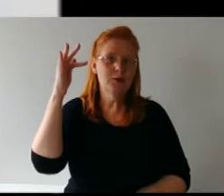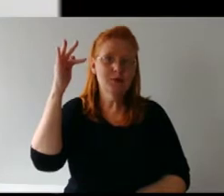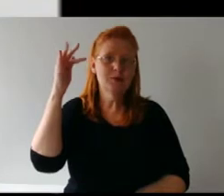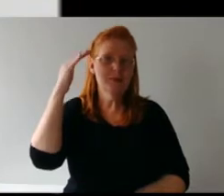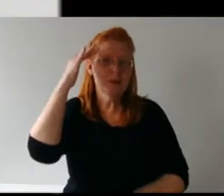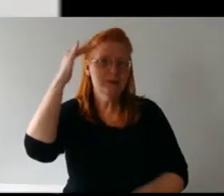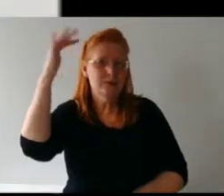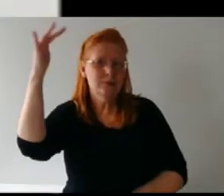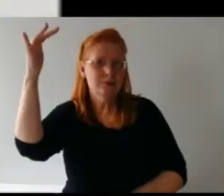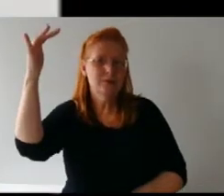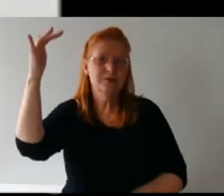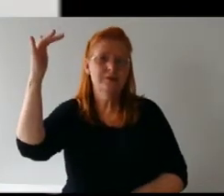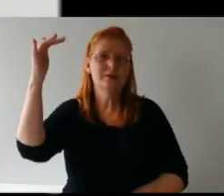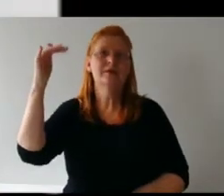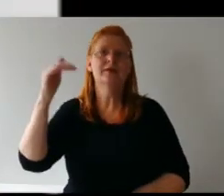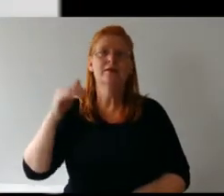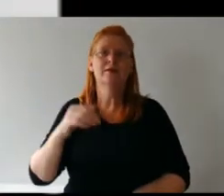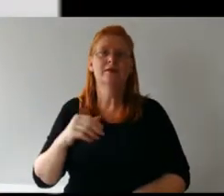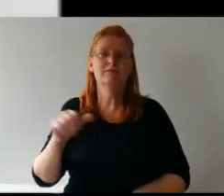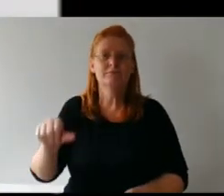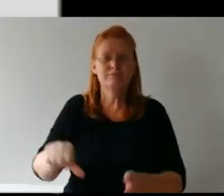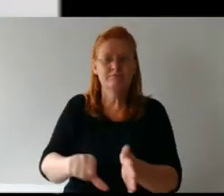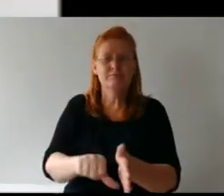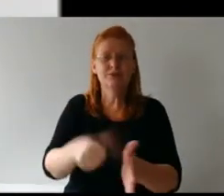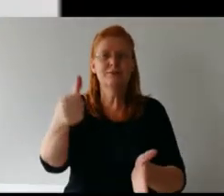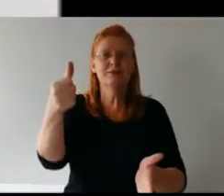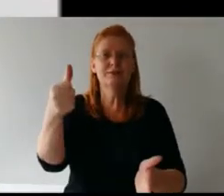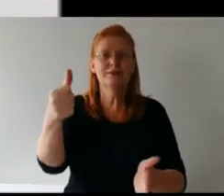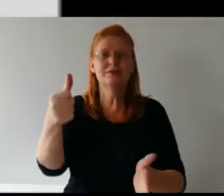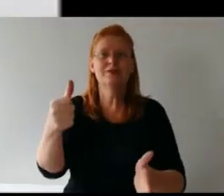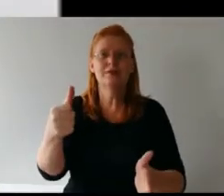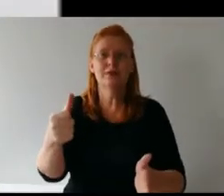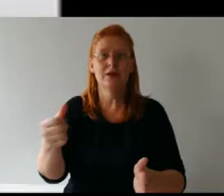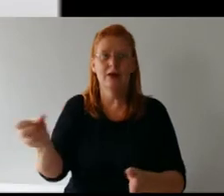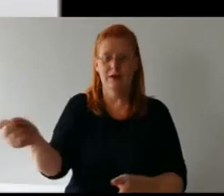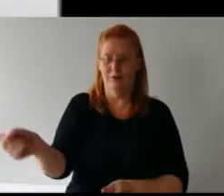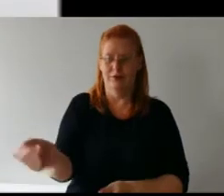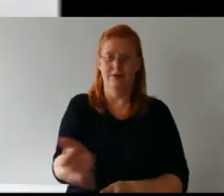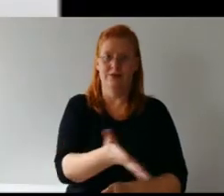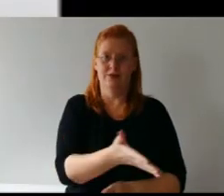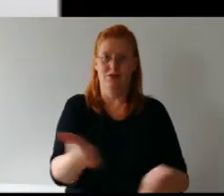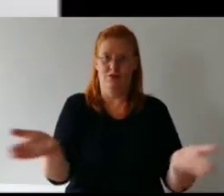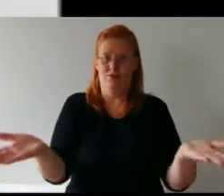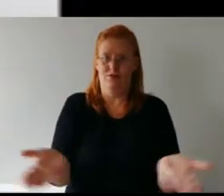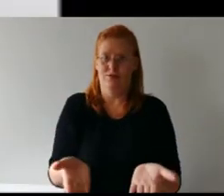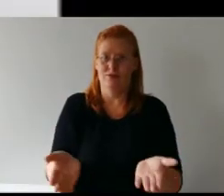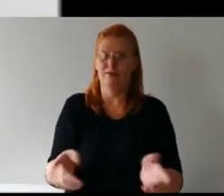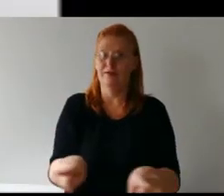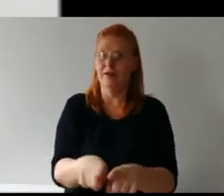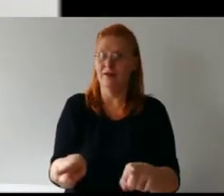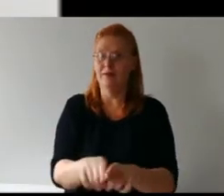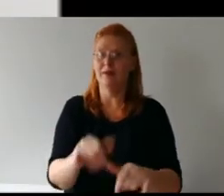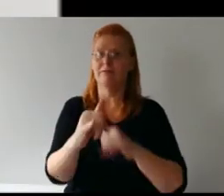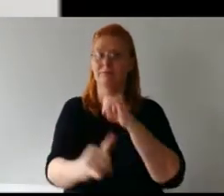Deleuze foi um dos primeiros pensadores que tratou sobre as questões